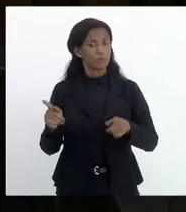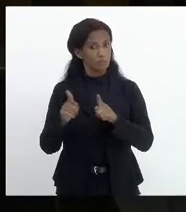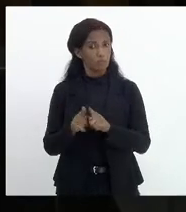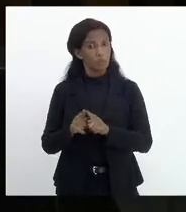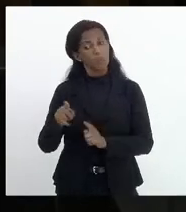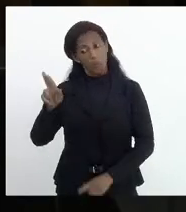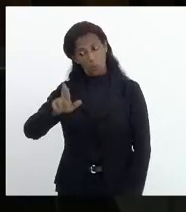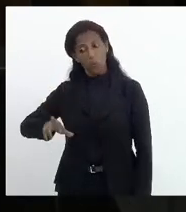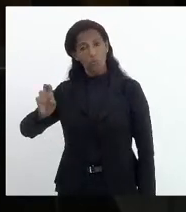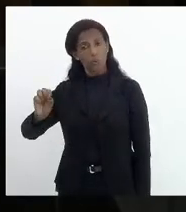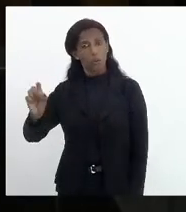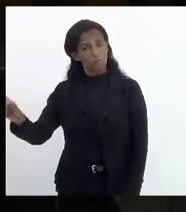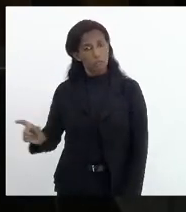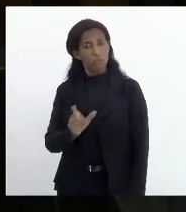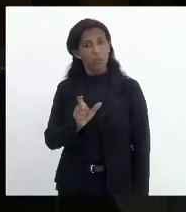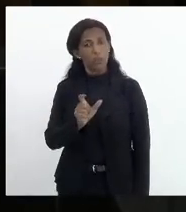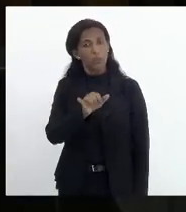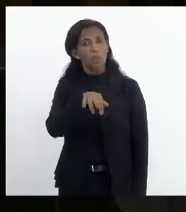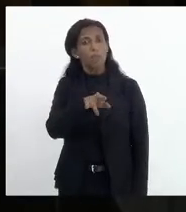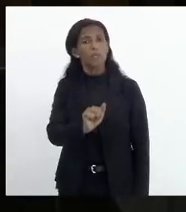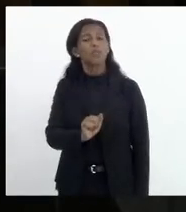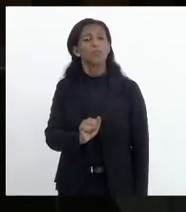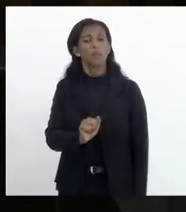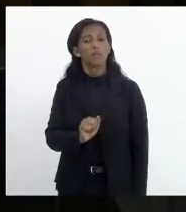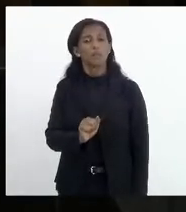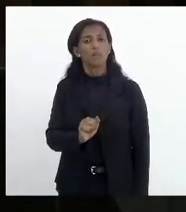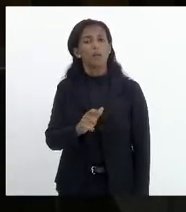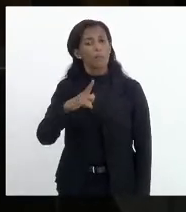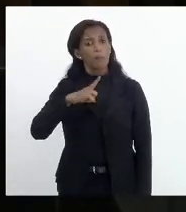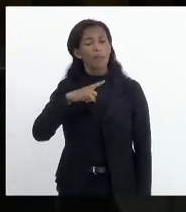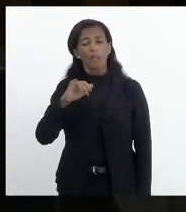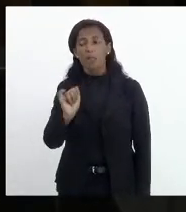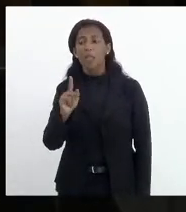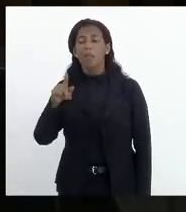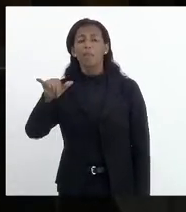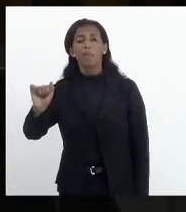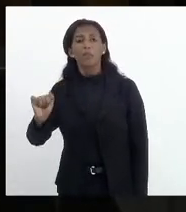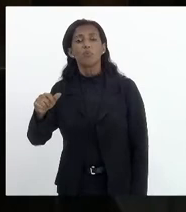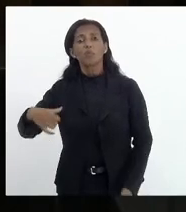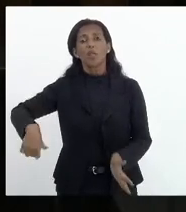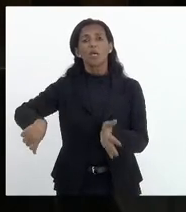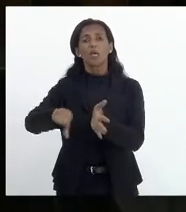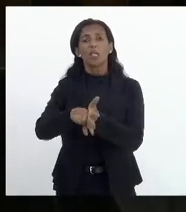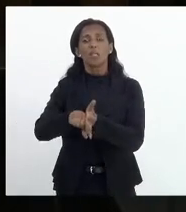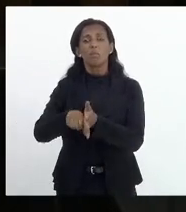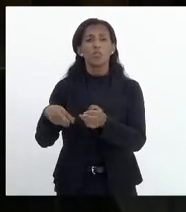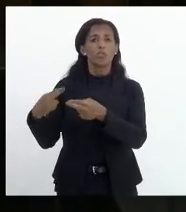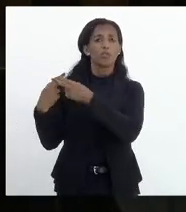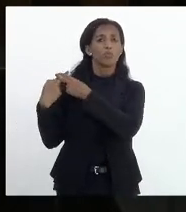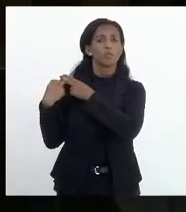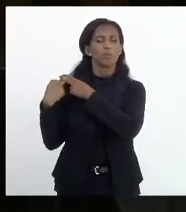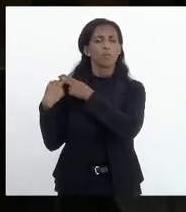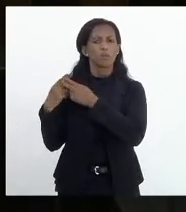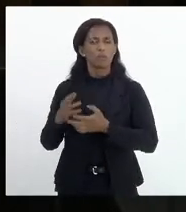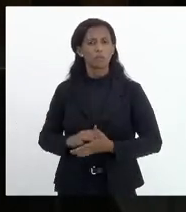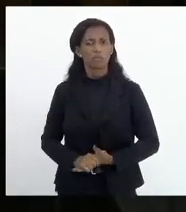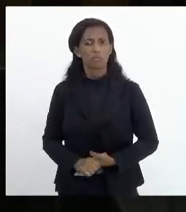do impitiman é porque para tem pitman baixo para ver a crime de responsabilidade